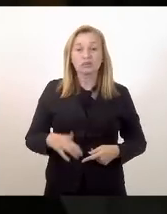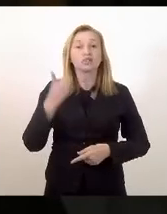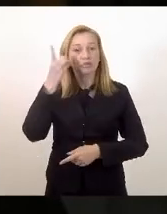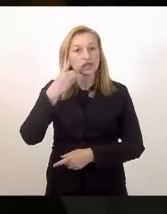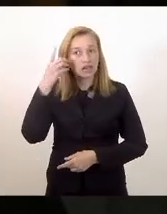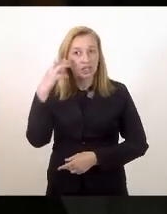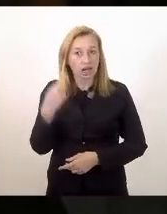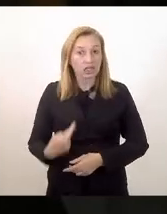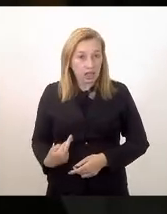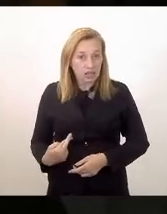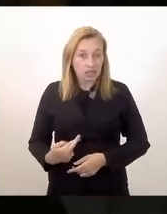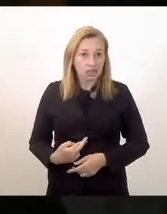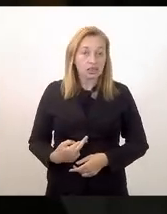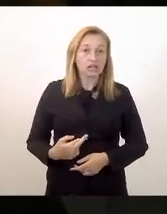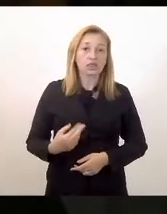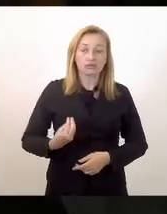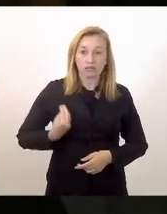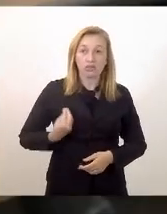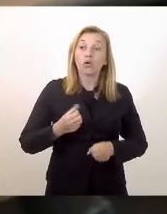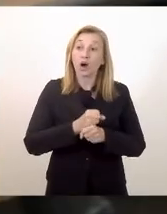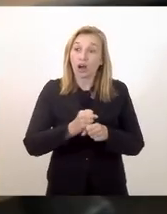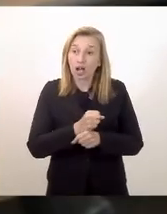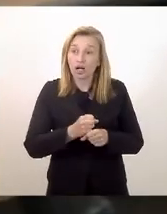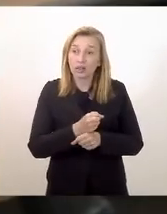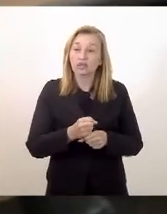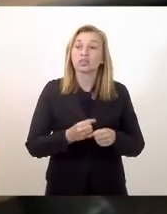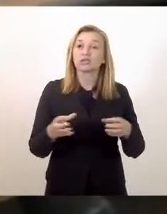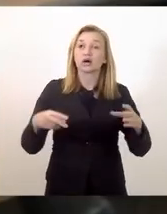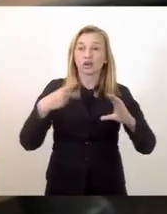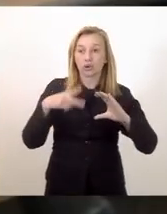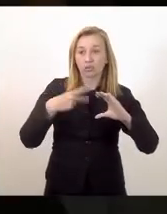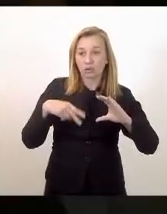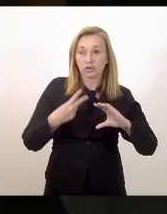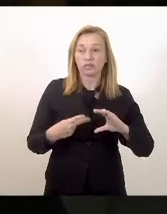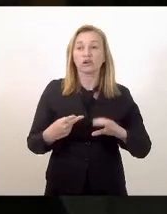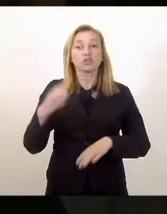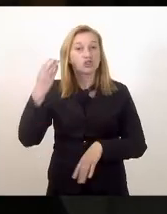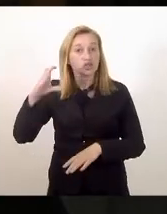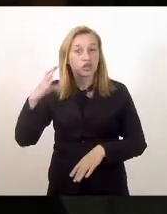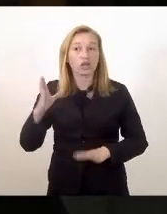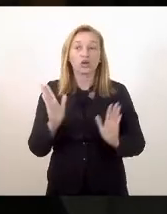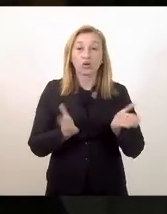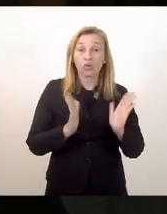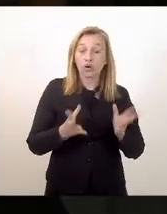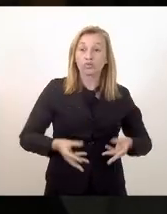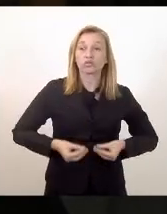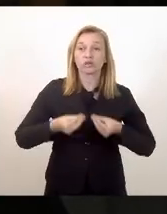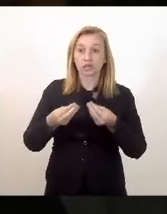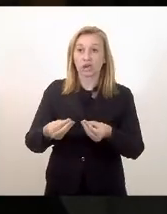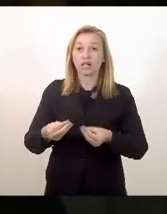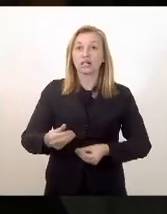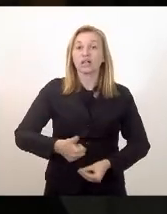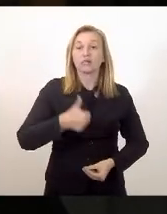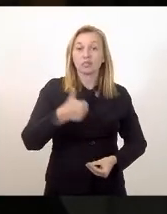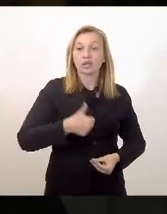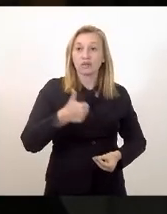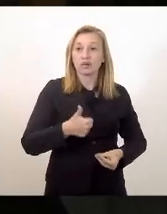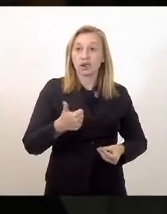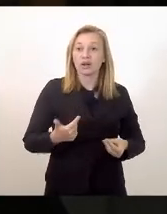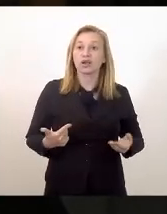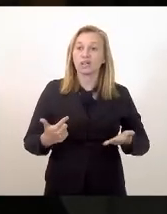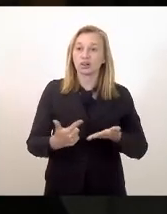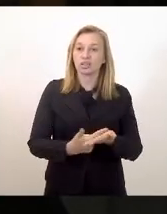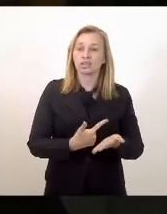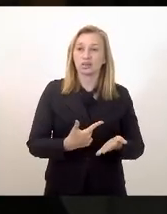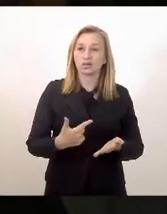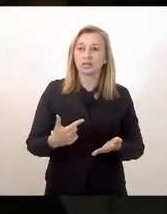Renata, já que ele presidiu por muitos anos a Comissão de Direitos Humanos na Câmara Municipal de Niterói, e hoje foi entregue a primeira edição do